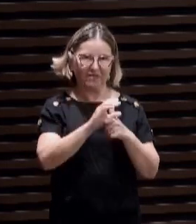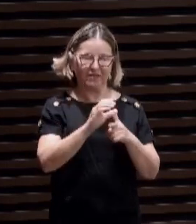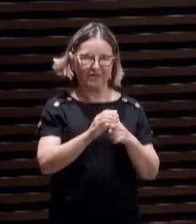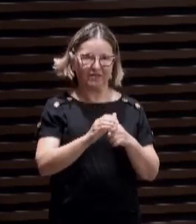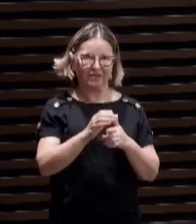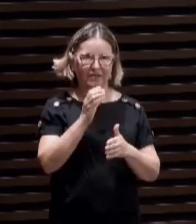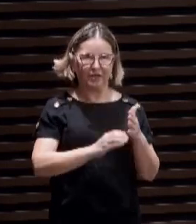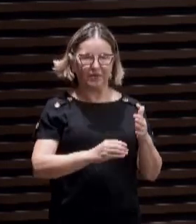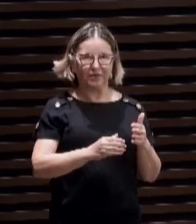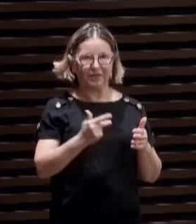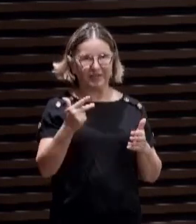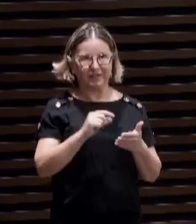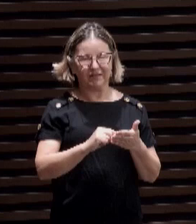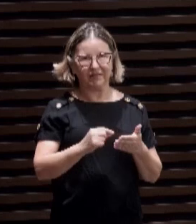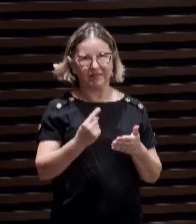10 ao 15.